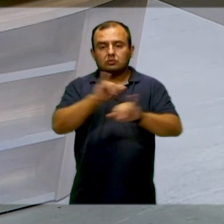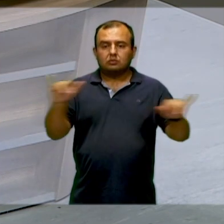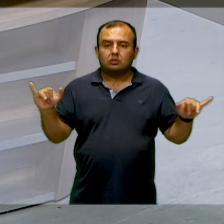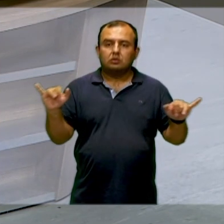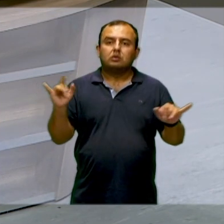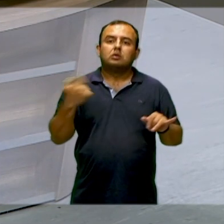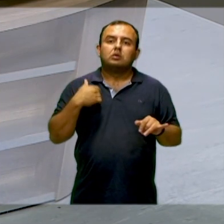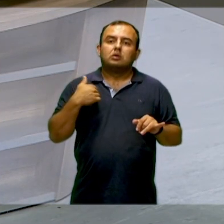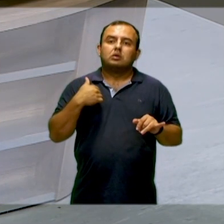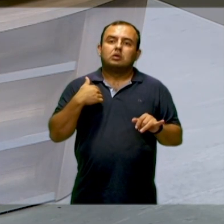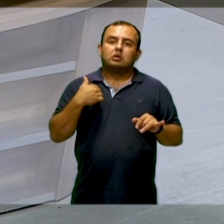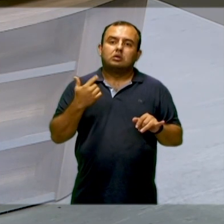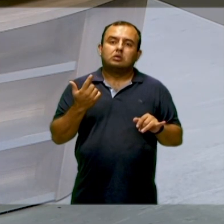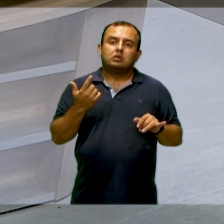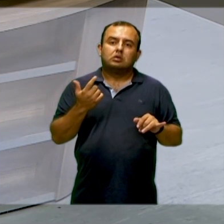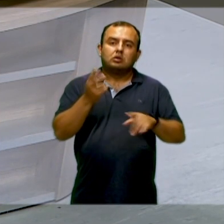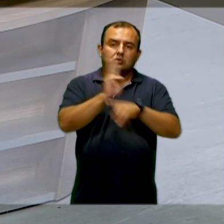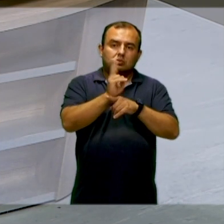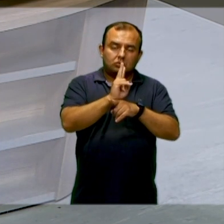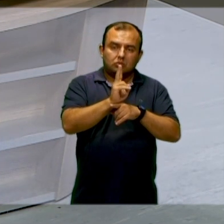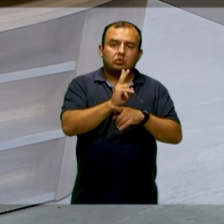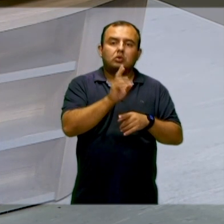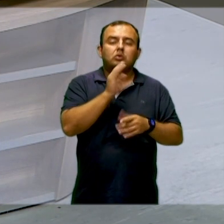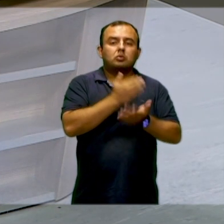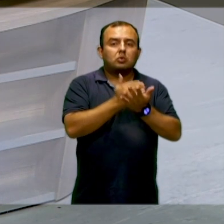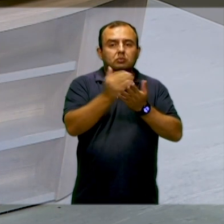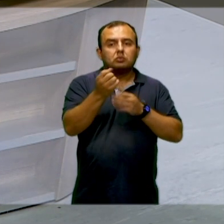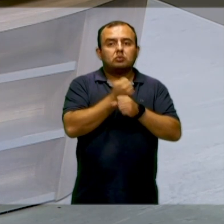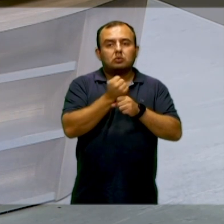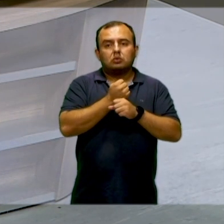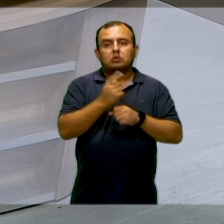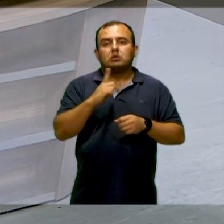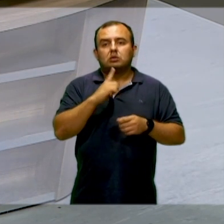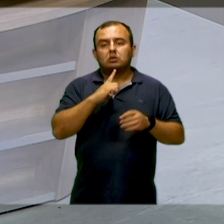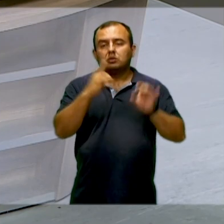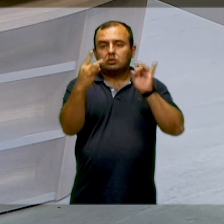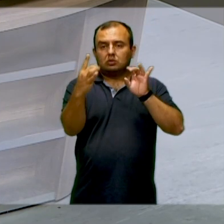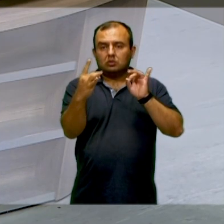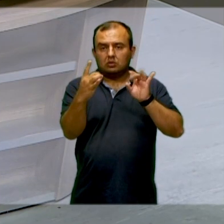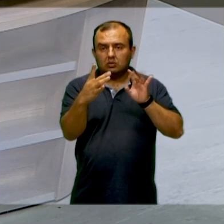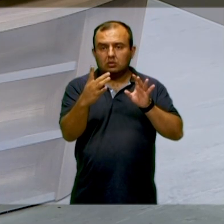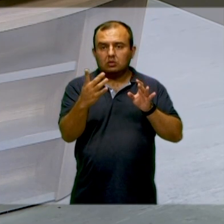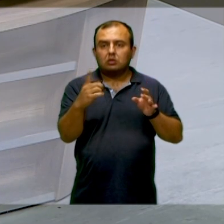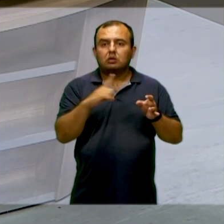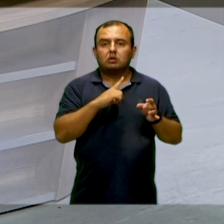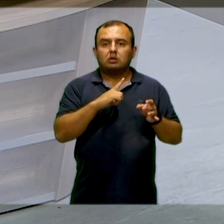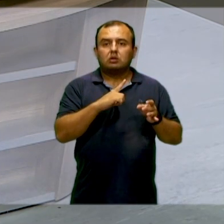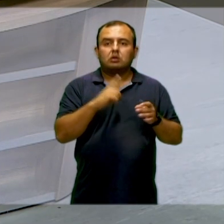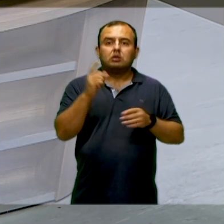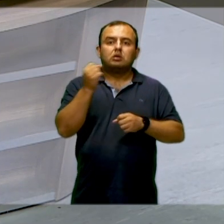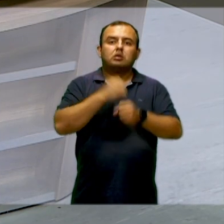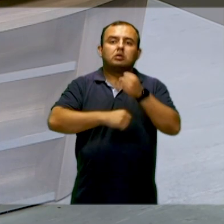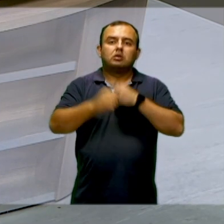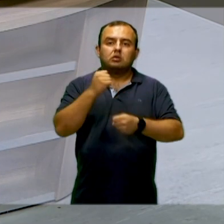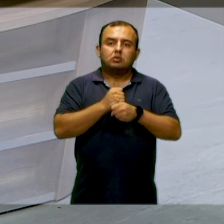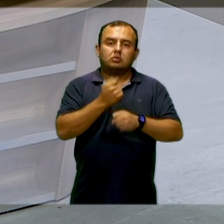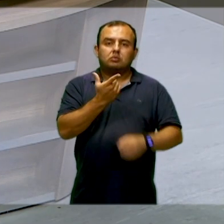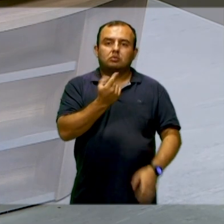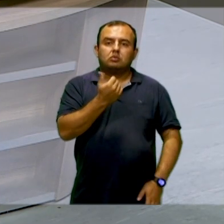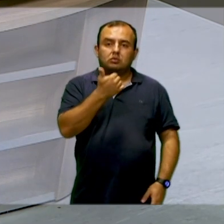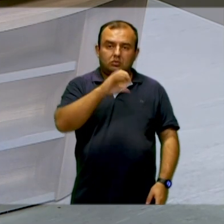quando a gente pegou a superintendência no início do ano, nós tínhamos prestações de contas a ver ainda desde o ano de